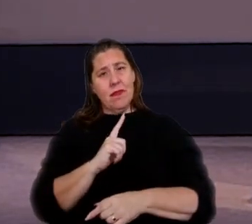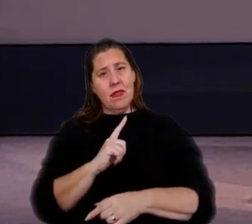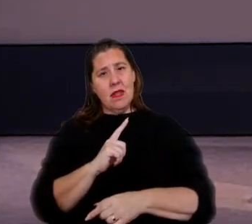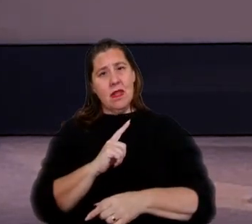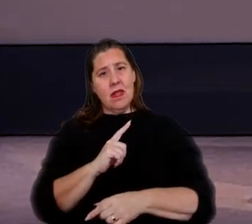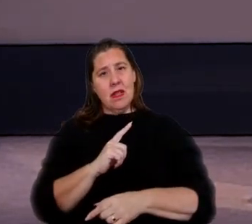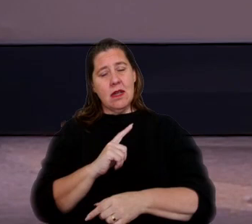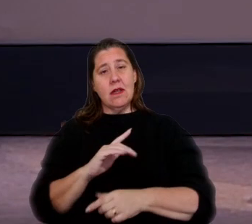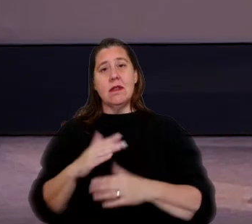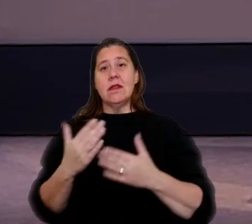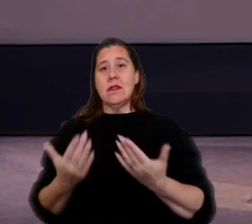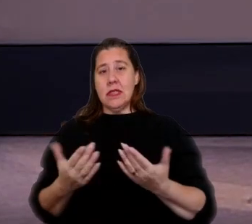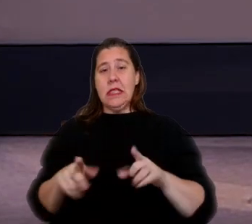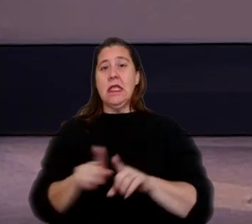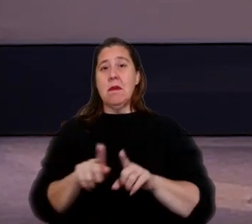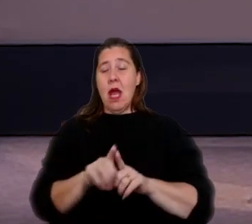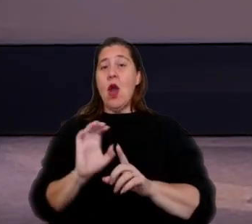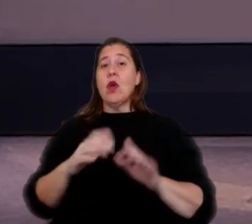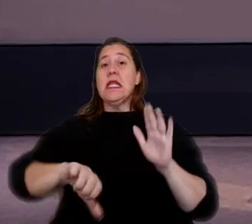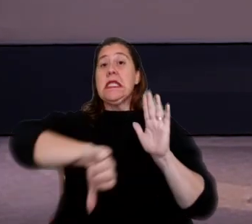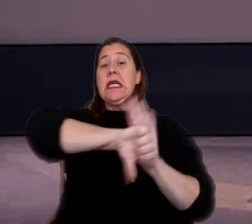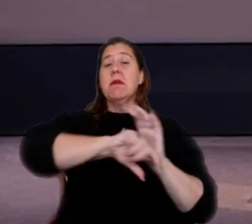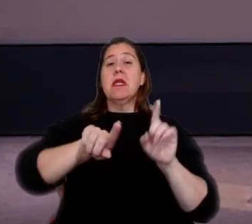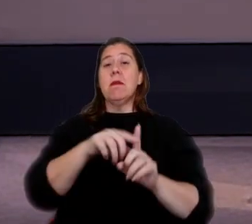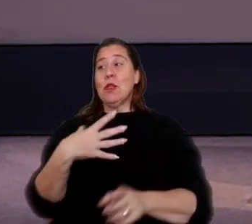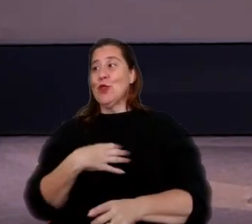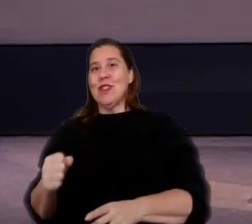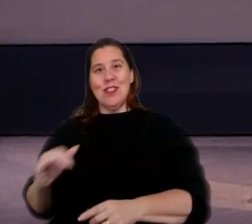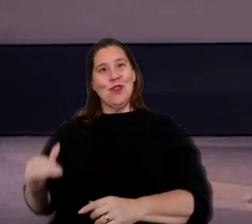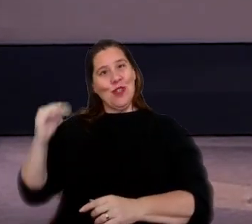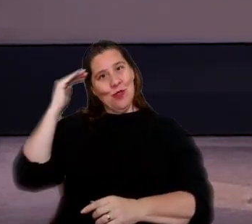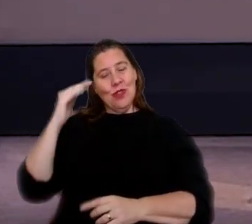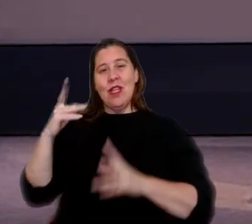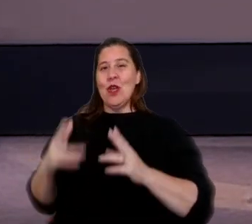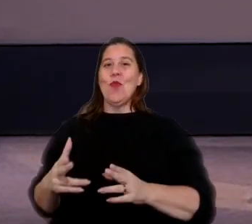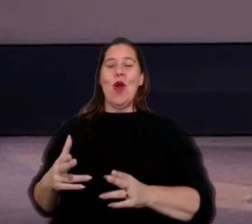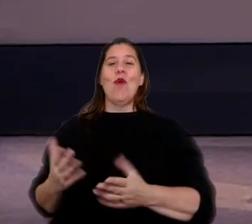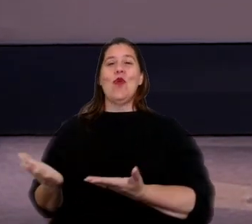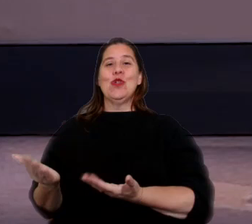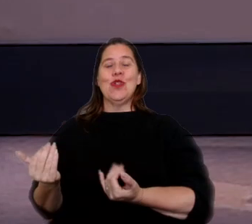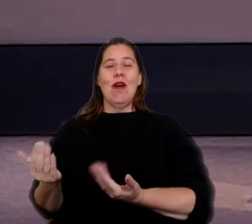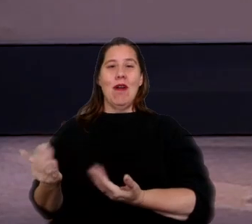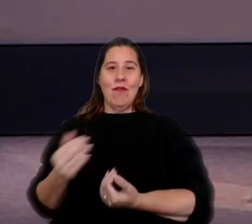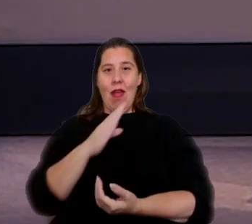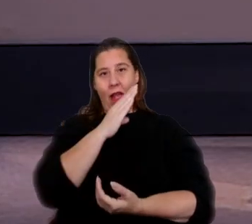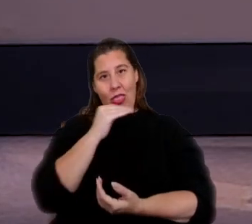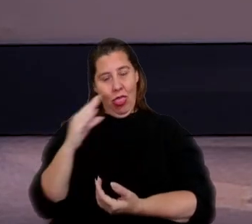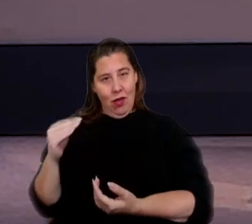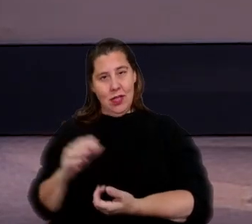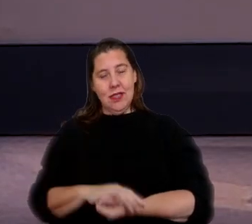existe. Dá em crime e dá em suicídio em adultos, igualzinho aos